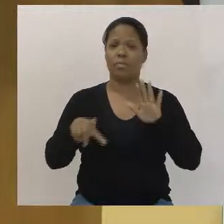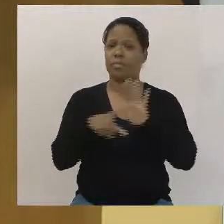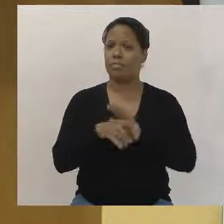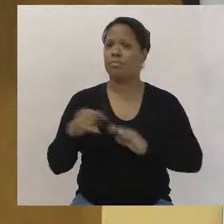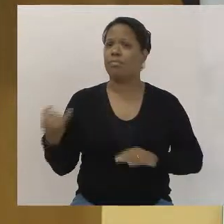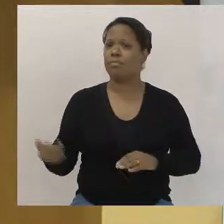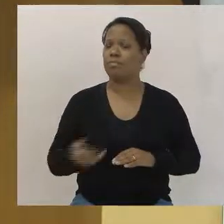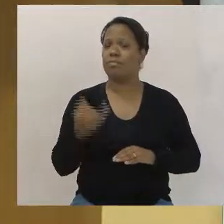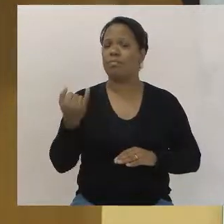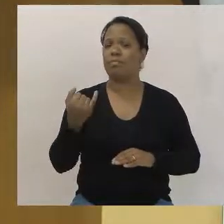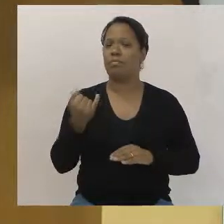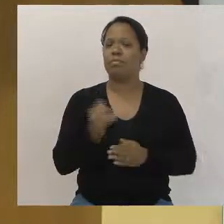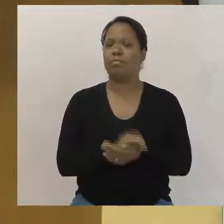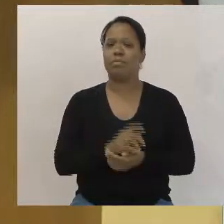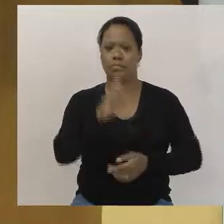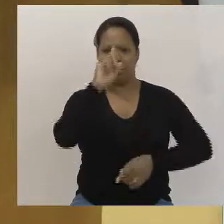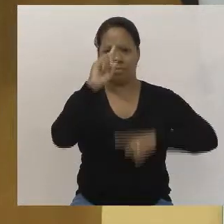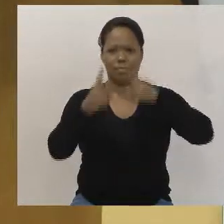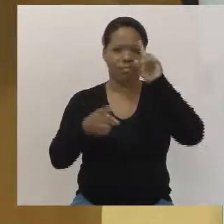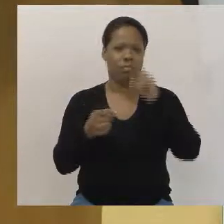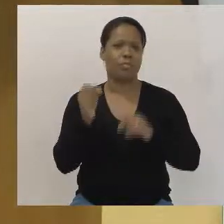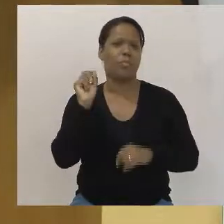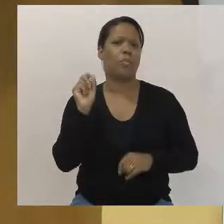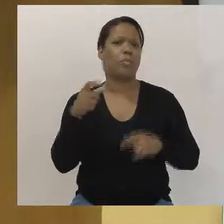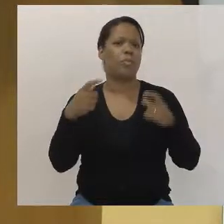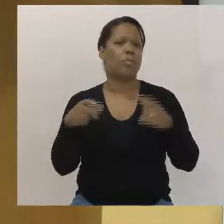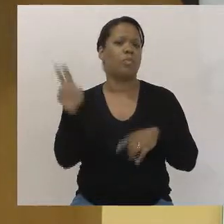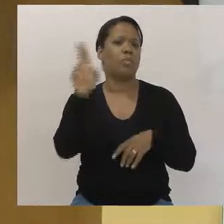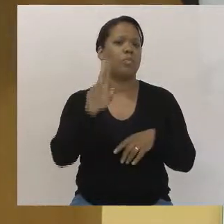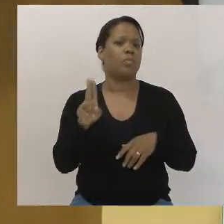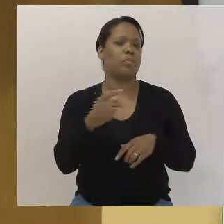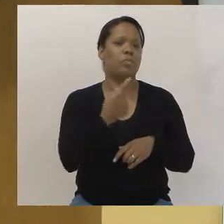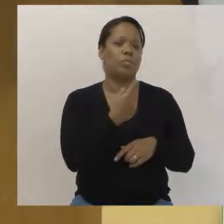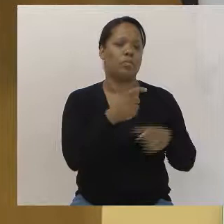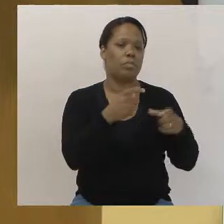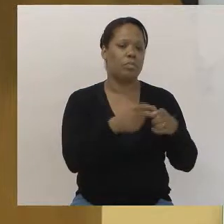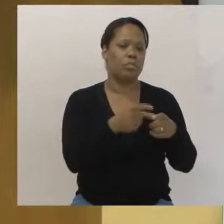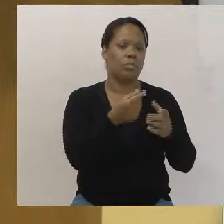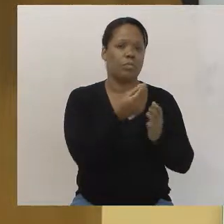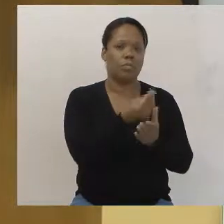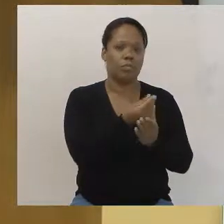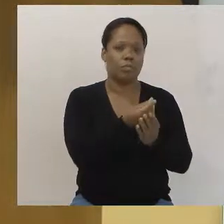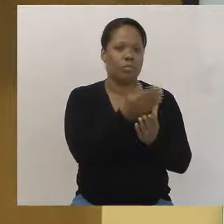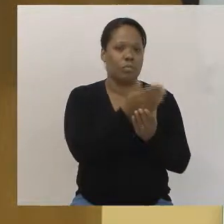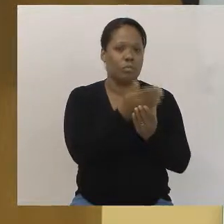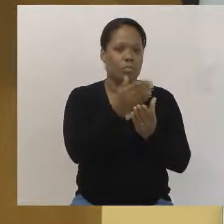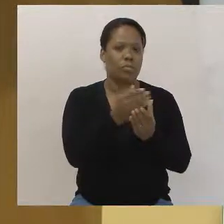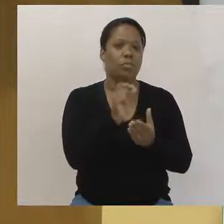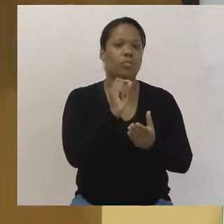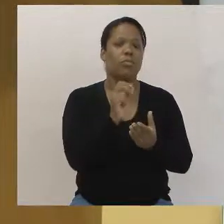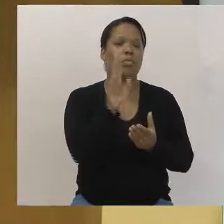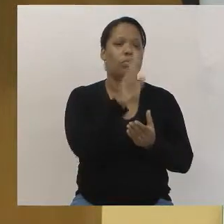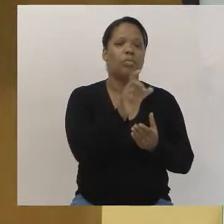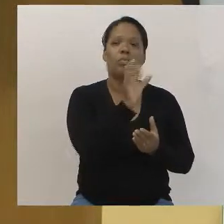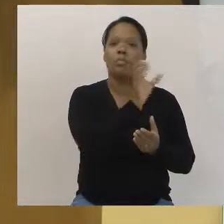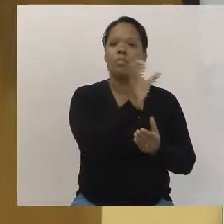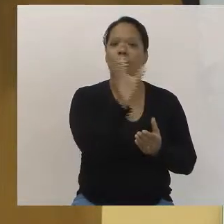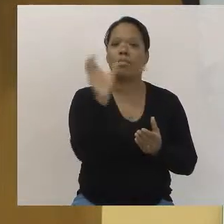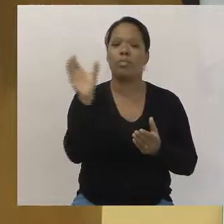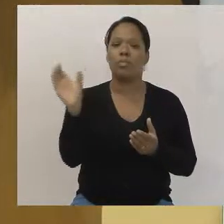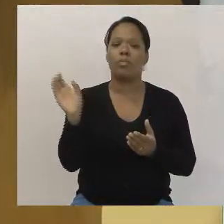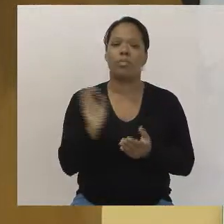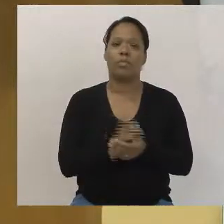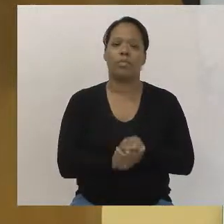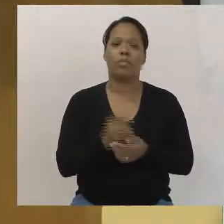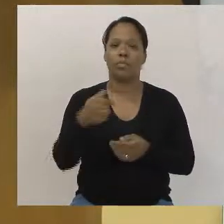lei de diretrizes orçamentária é ela que vai prever as receitas e despesas e investimentos